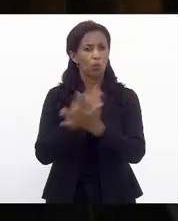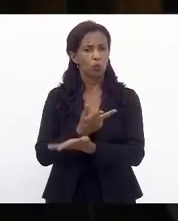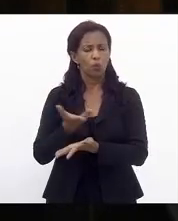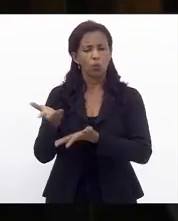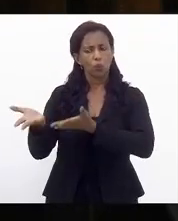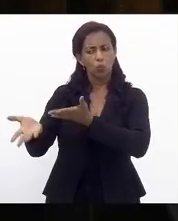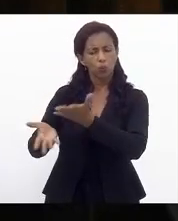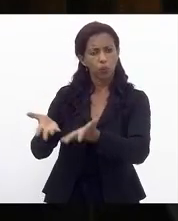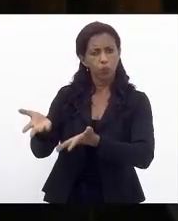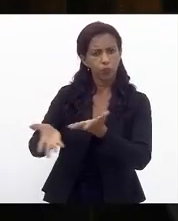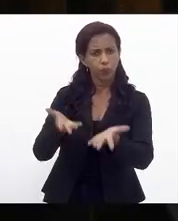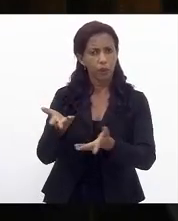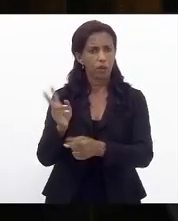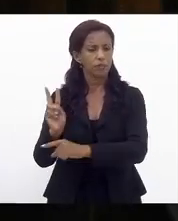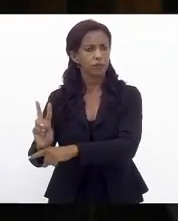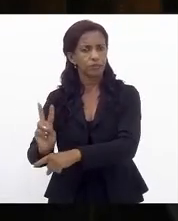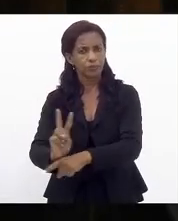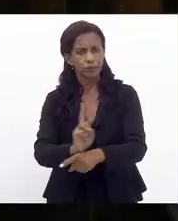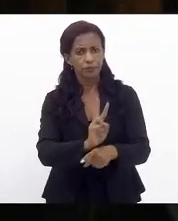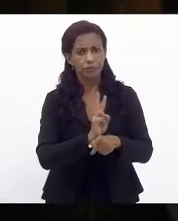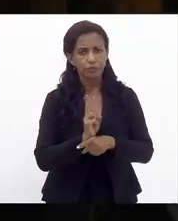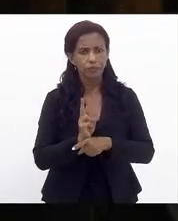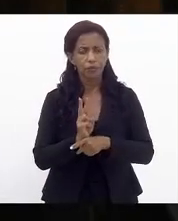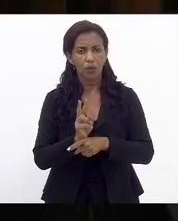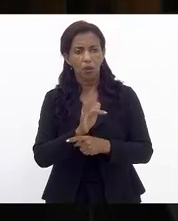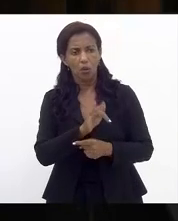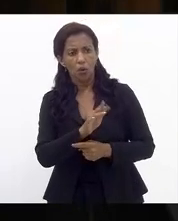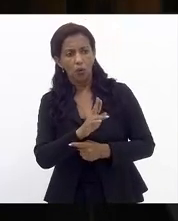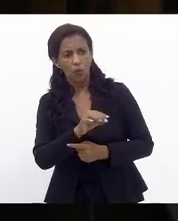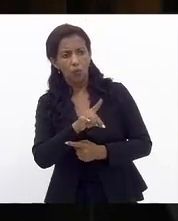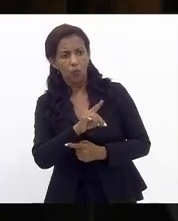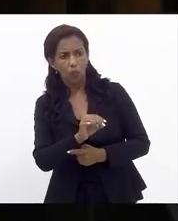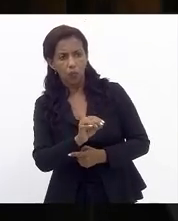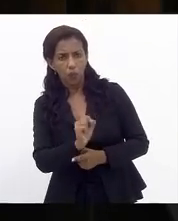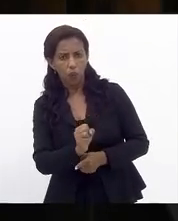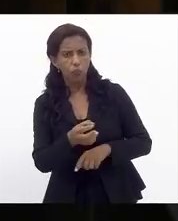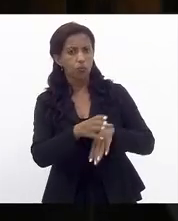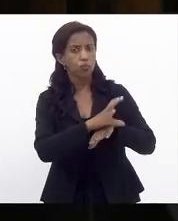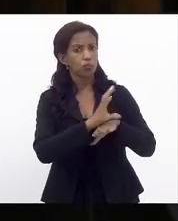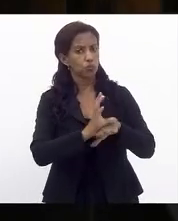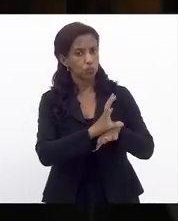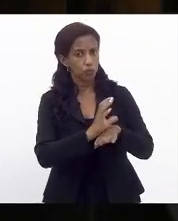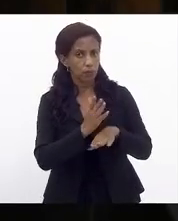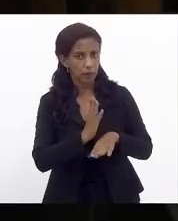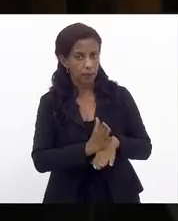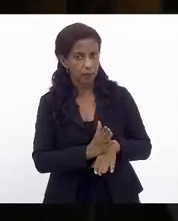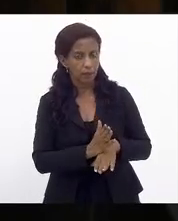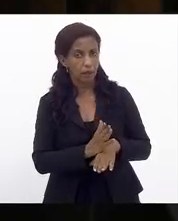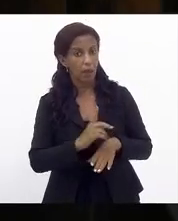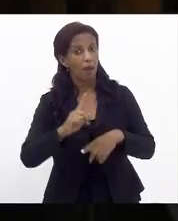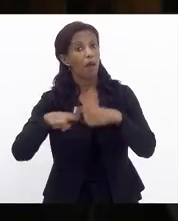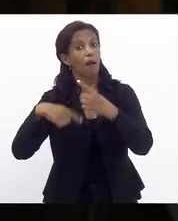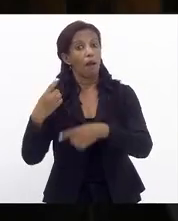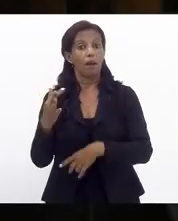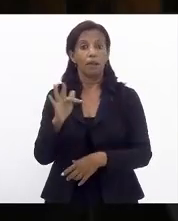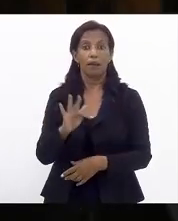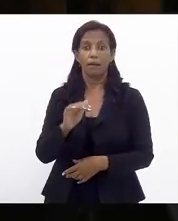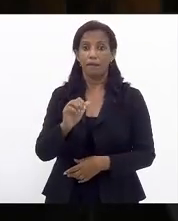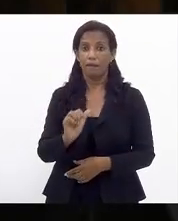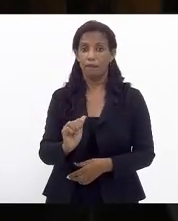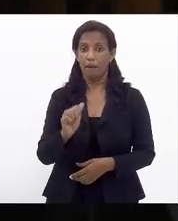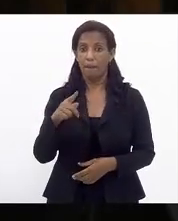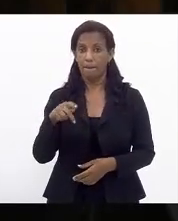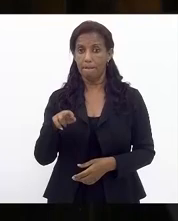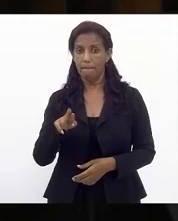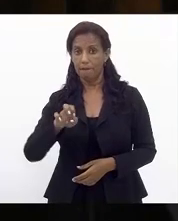cuidado é de preservar os Fundos constitucionalizados né além da faperj é que tem